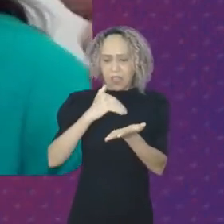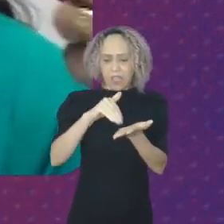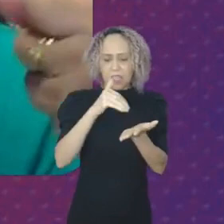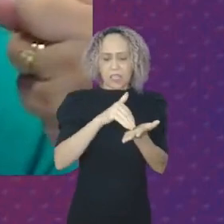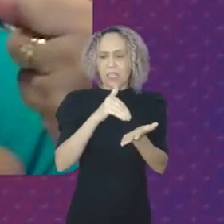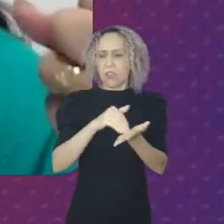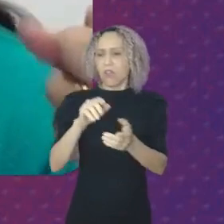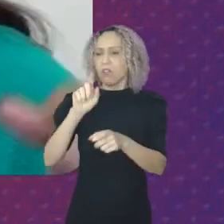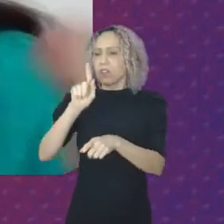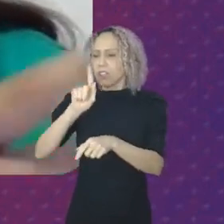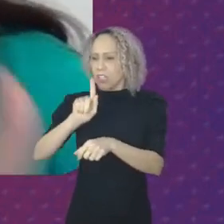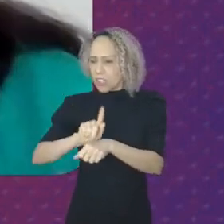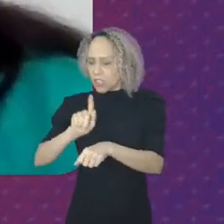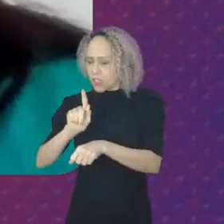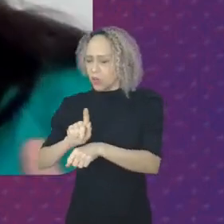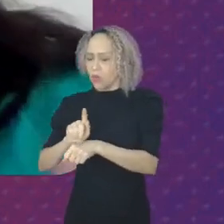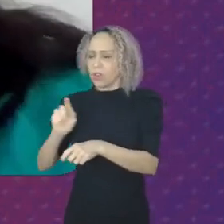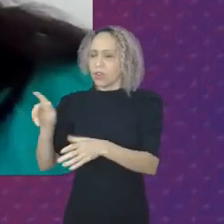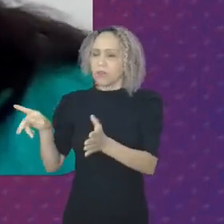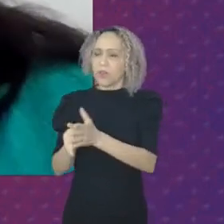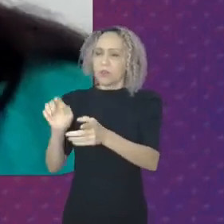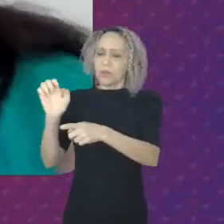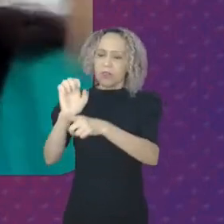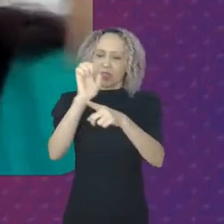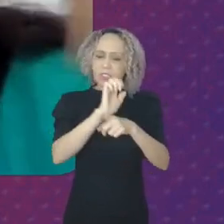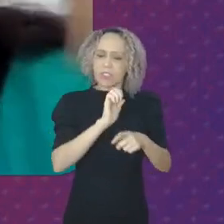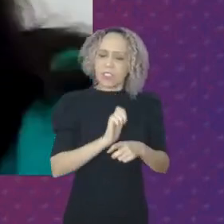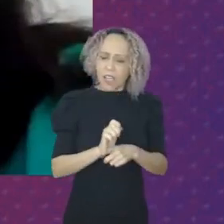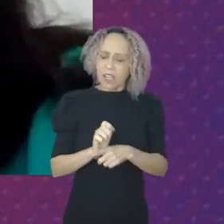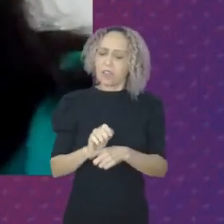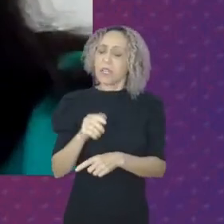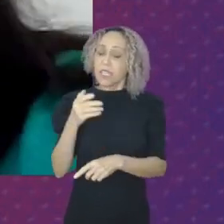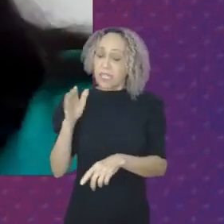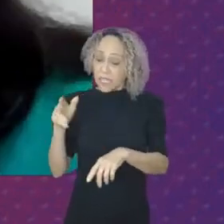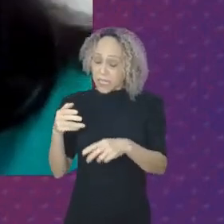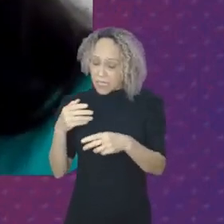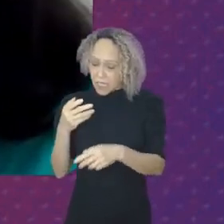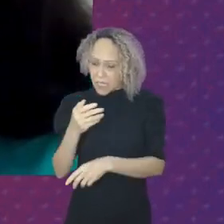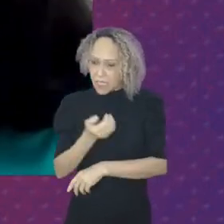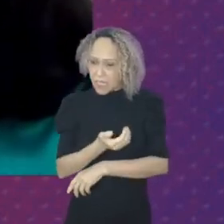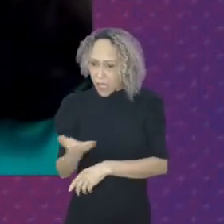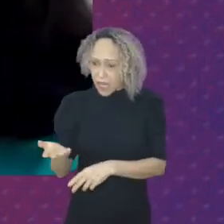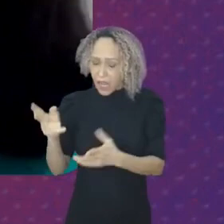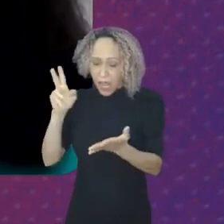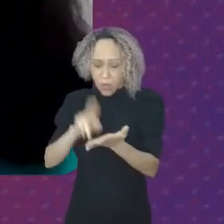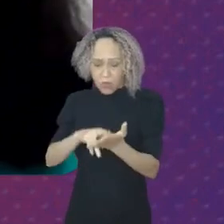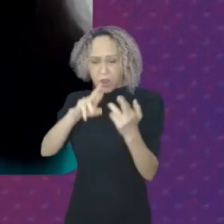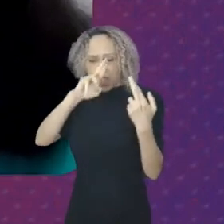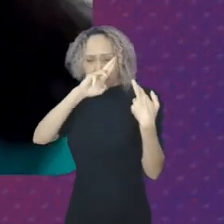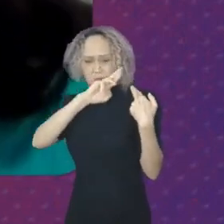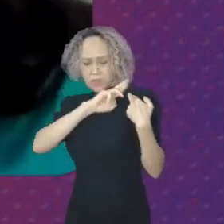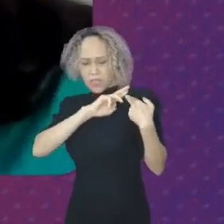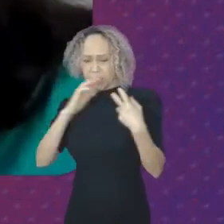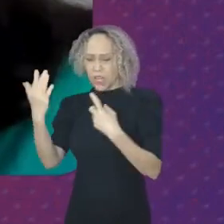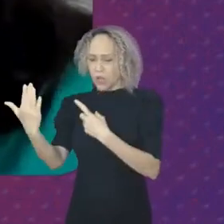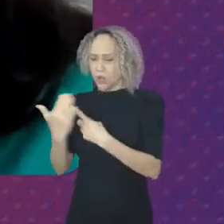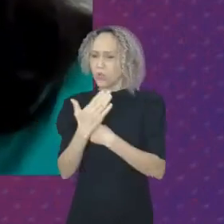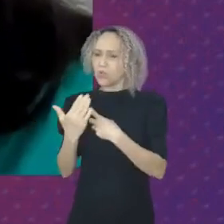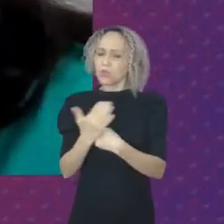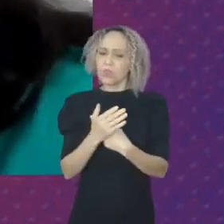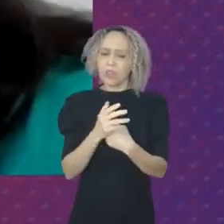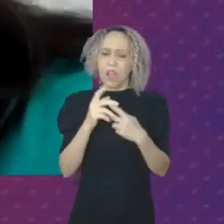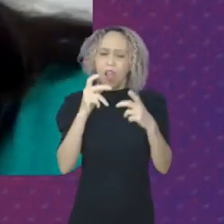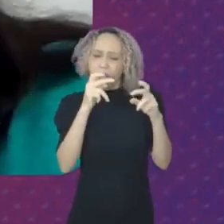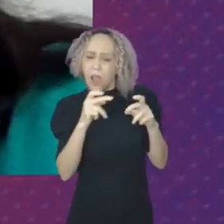né, coloquem mesmo debaixo do braço para ir essa política para a gente ir construindo junto e elas nos ajudem a